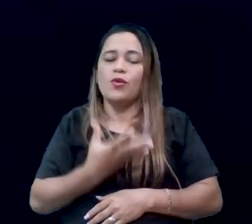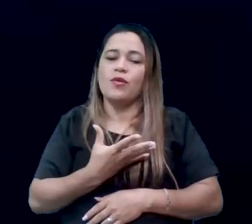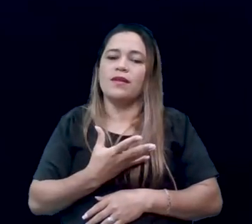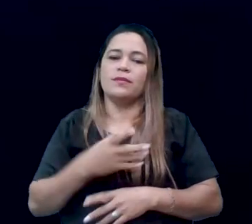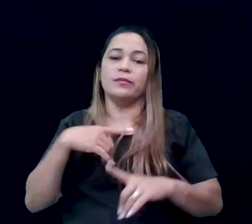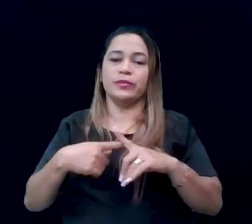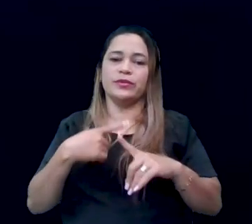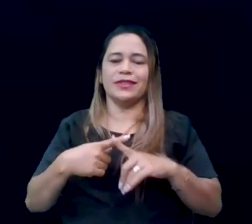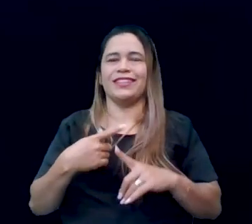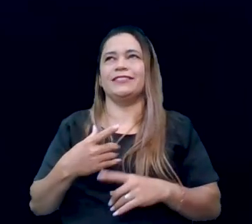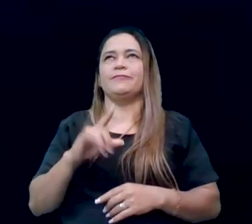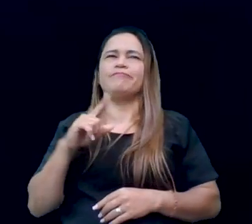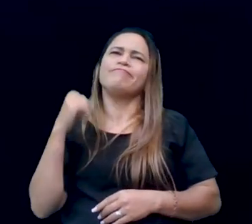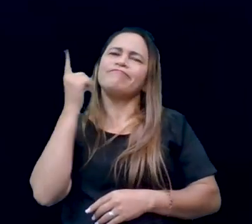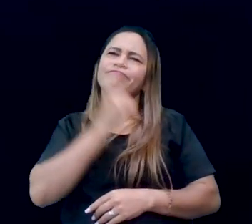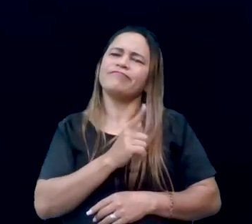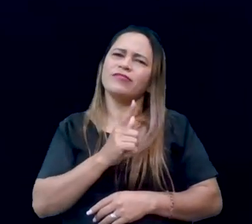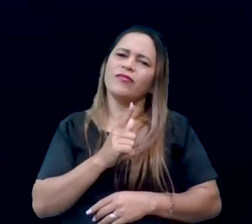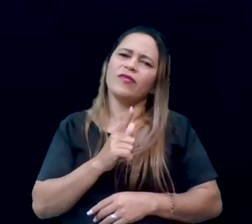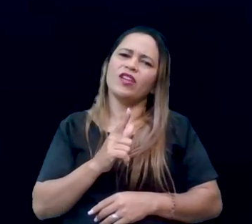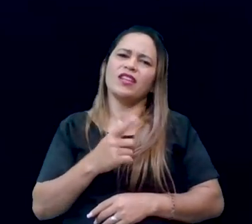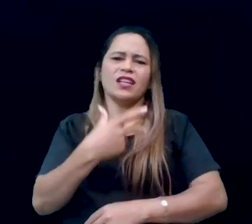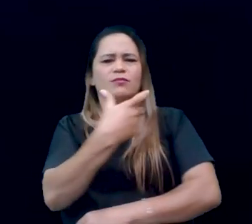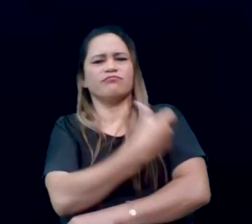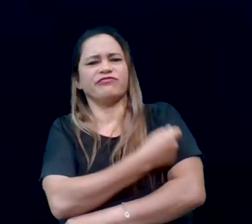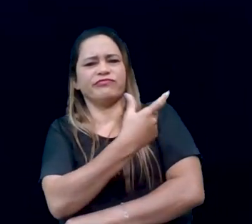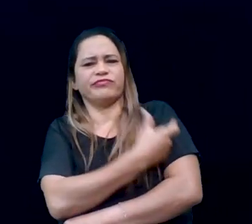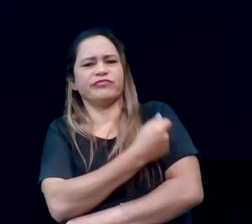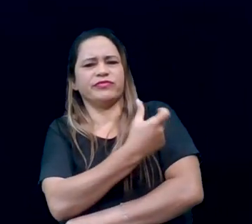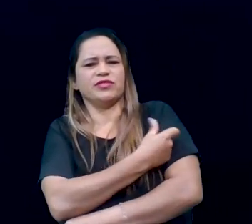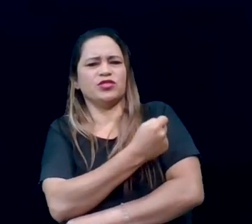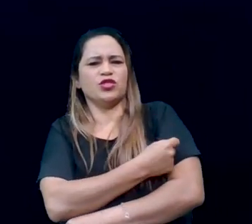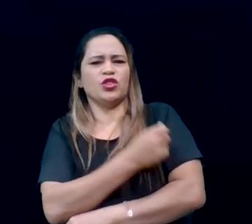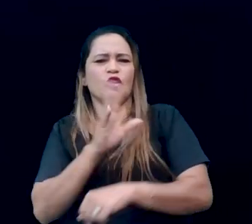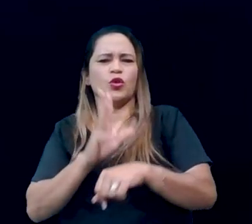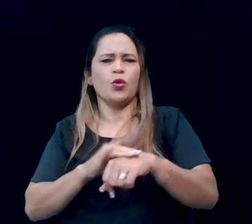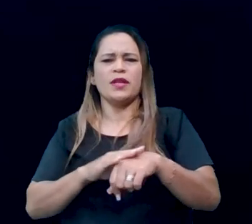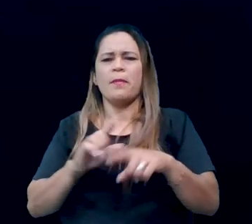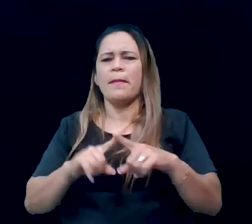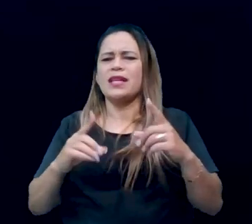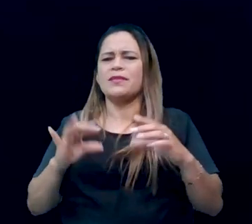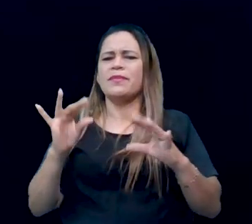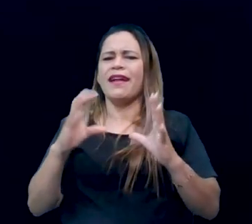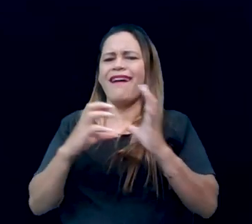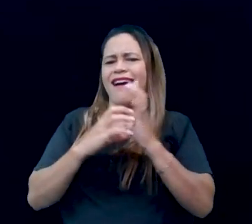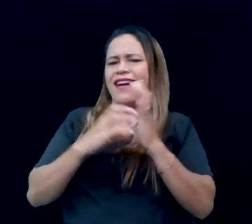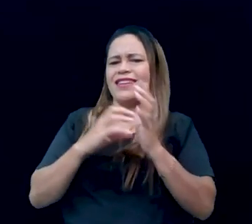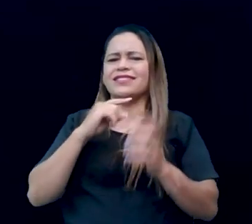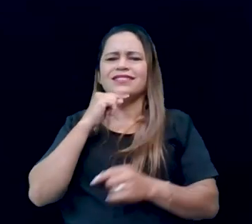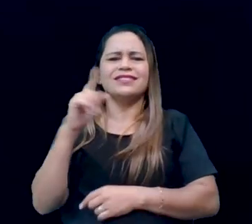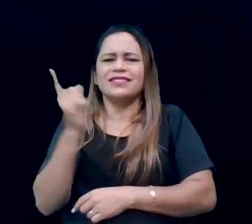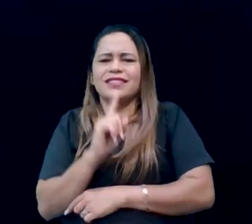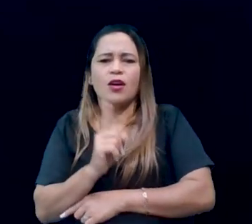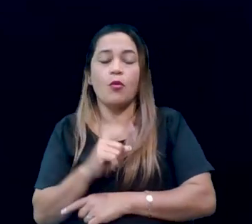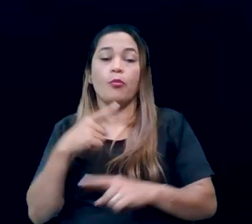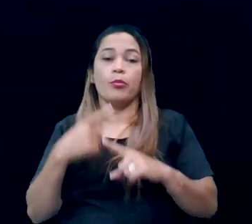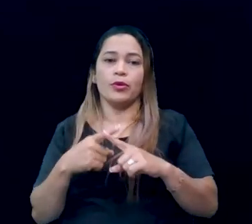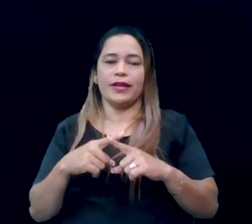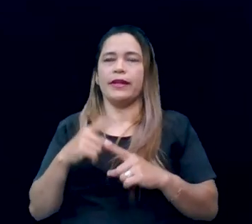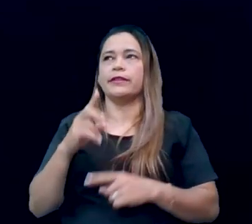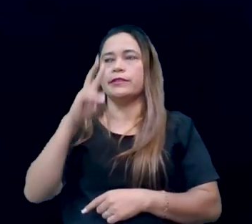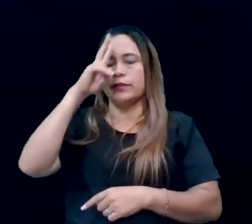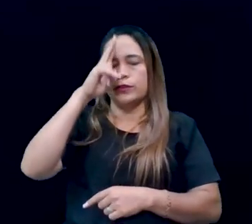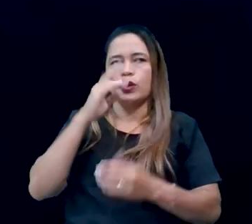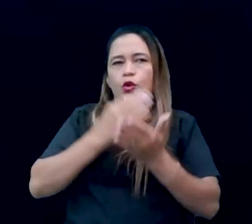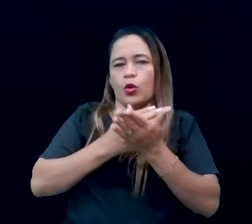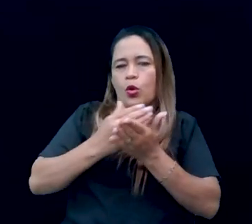professor, por que a gente consegue produzir vacina para um tanto de doença e para a AIDS a gente não consegue? É porque nessa história do